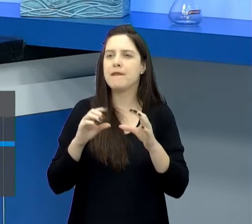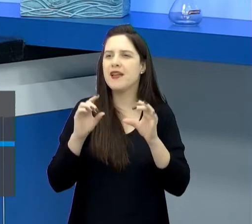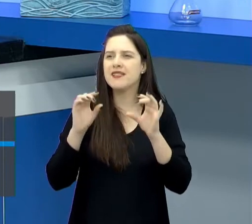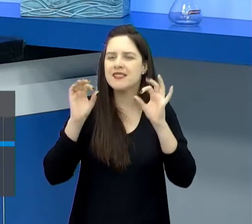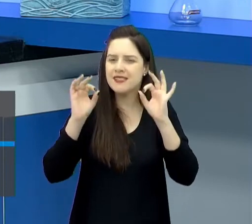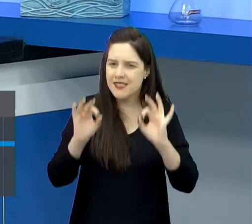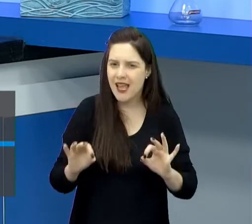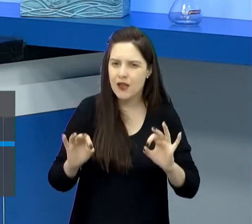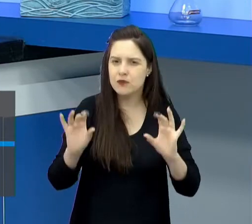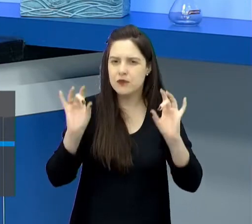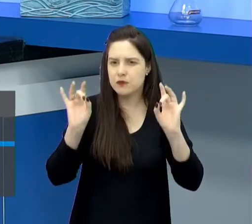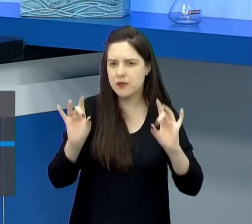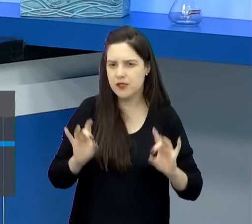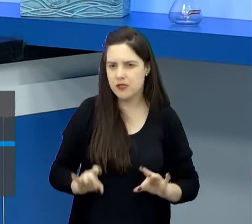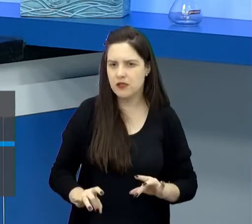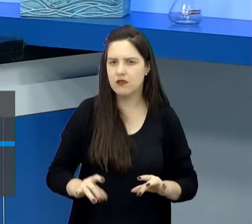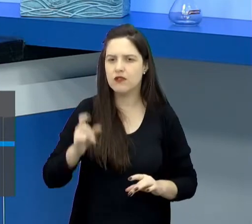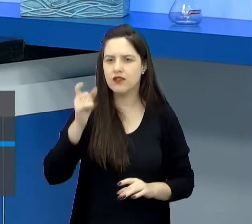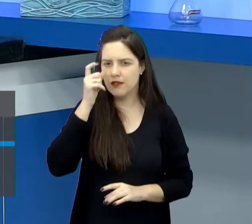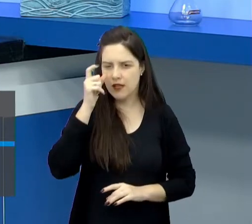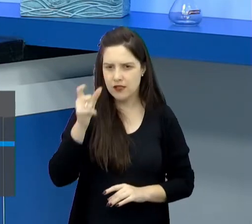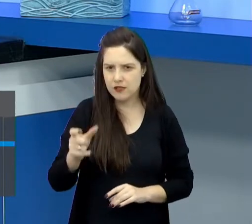né? Interessante. Acho